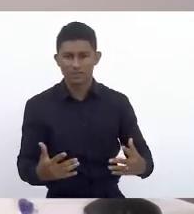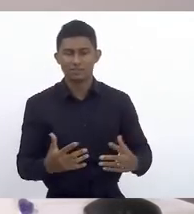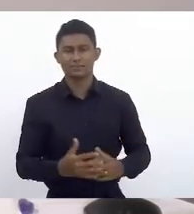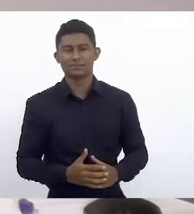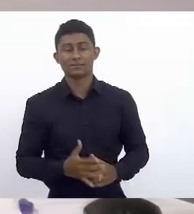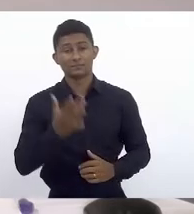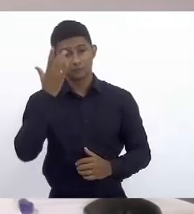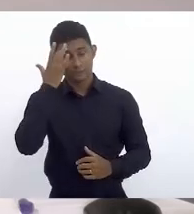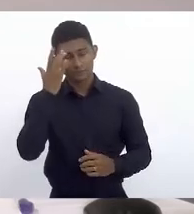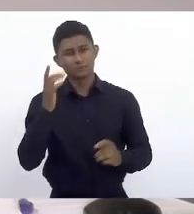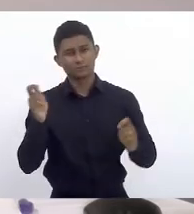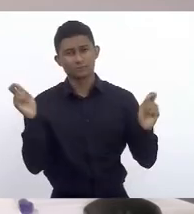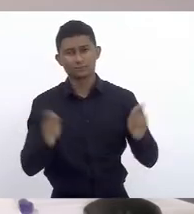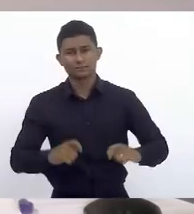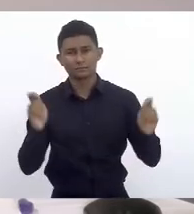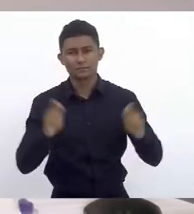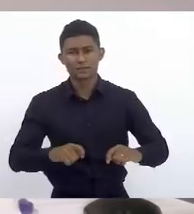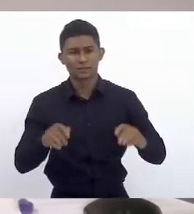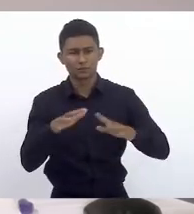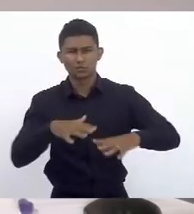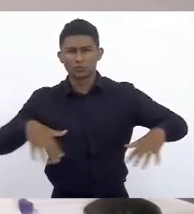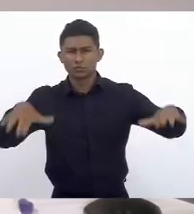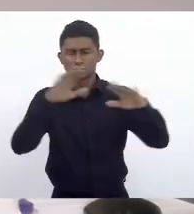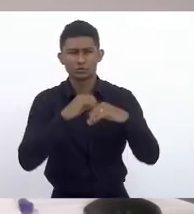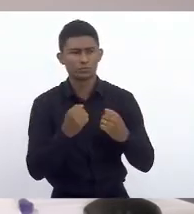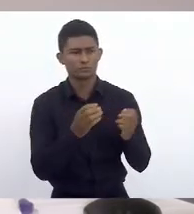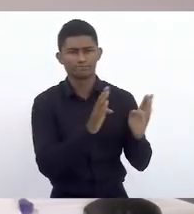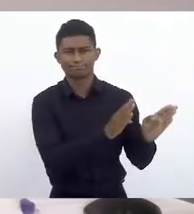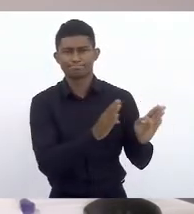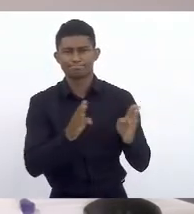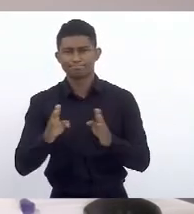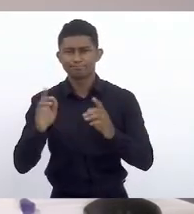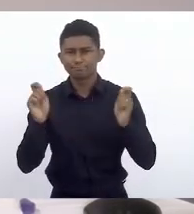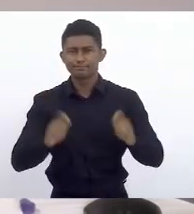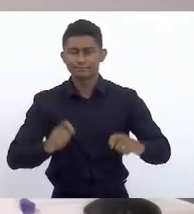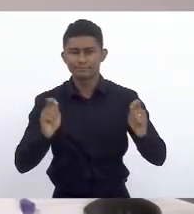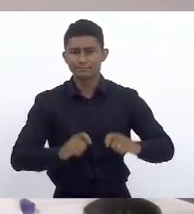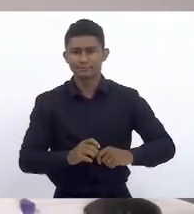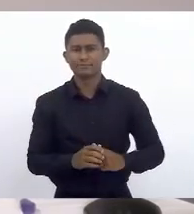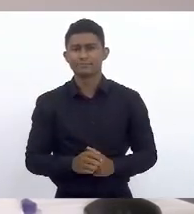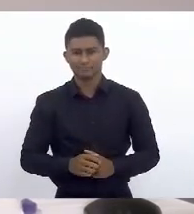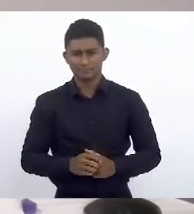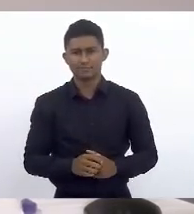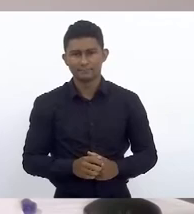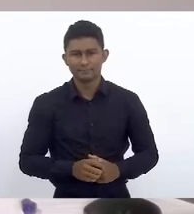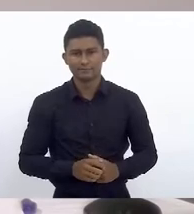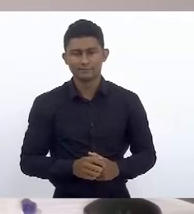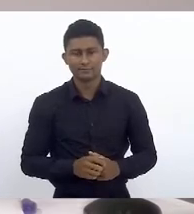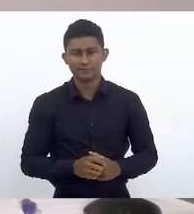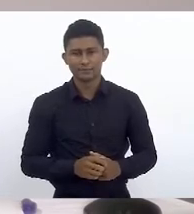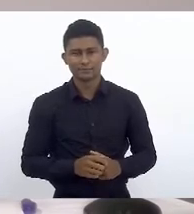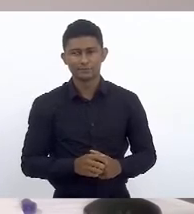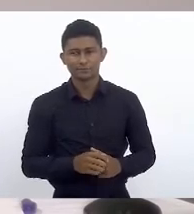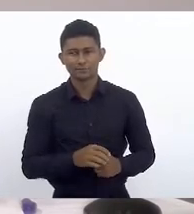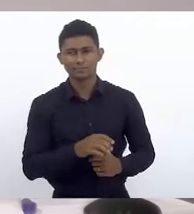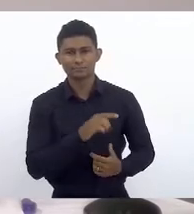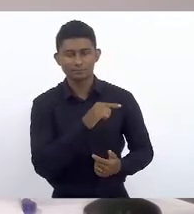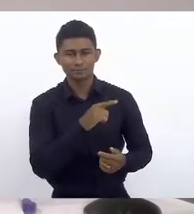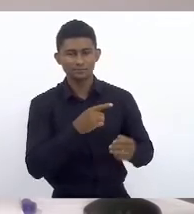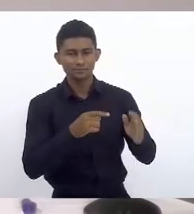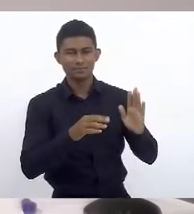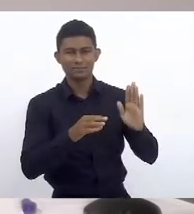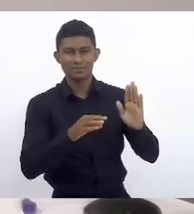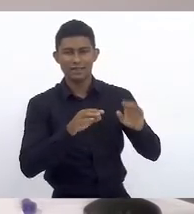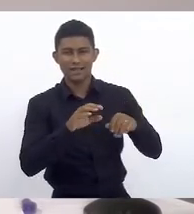para tudo se encaixar muito bem dentro das 63 emendas que